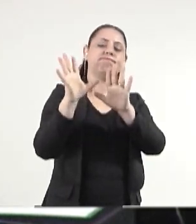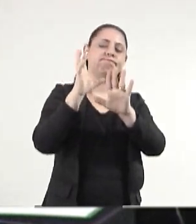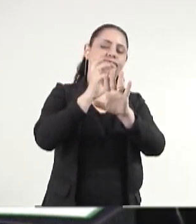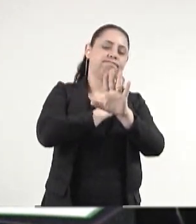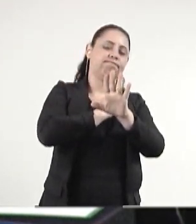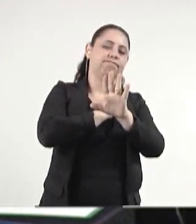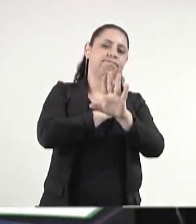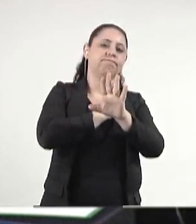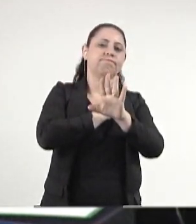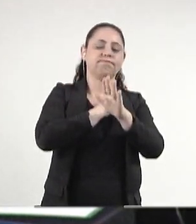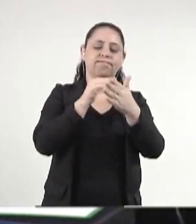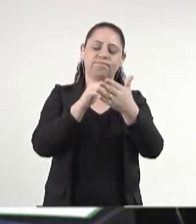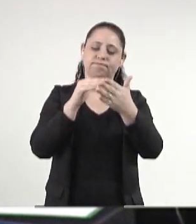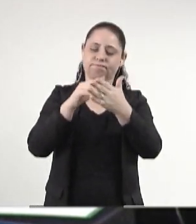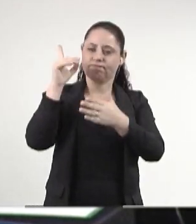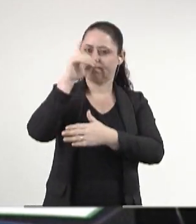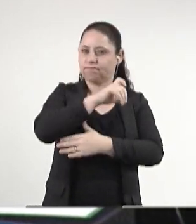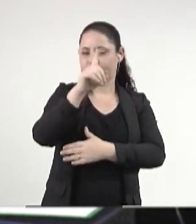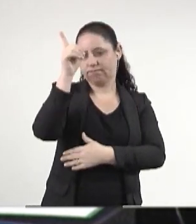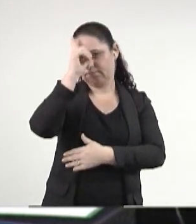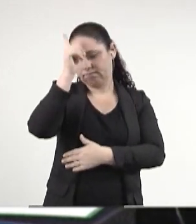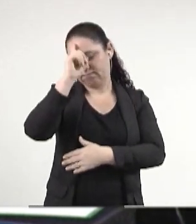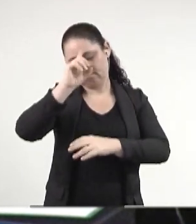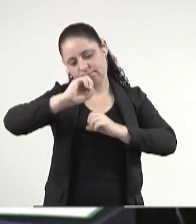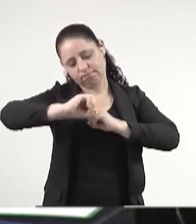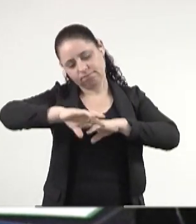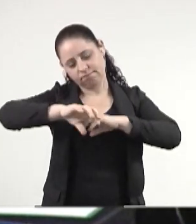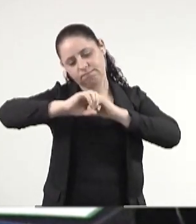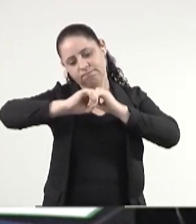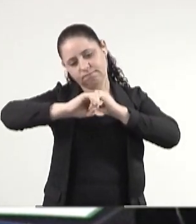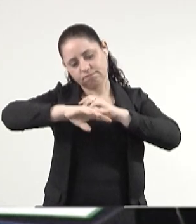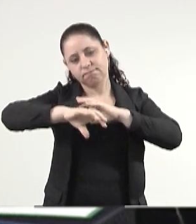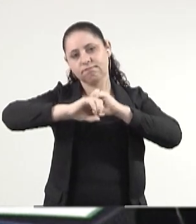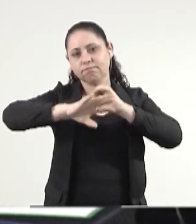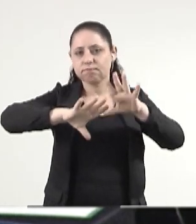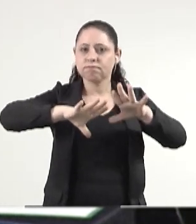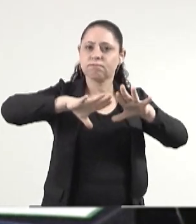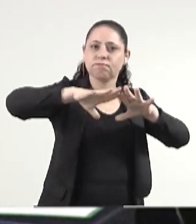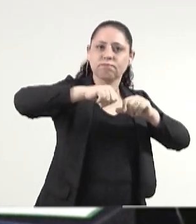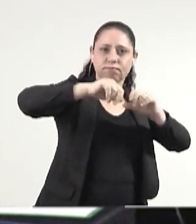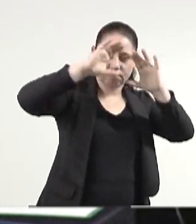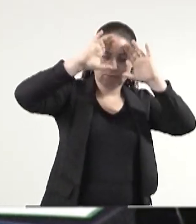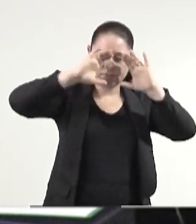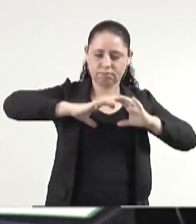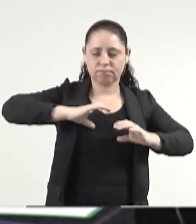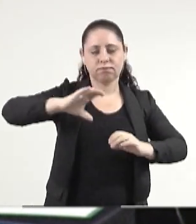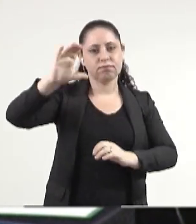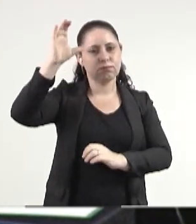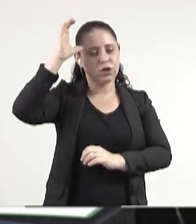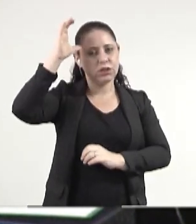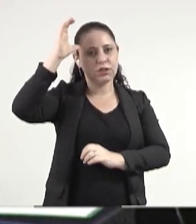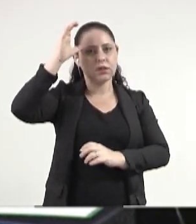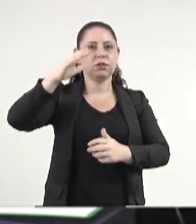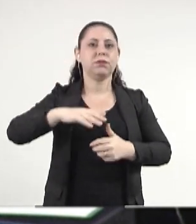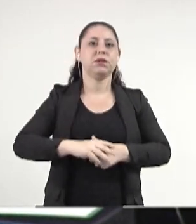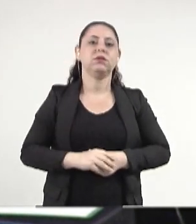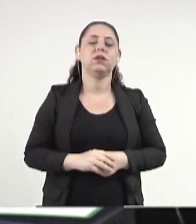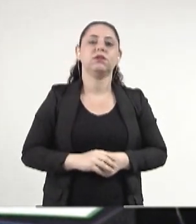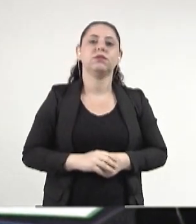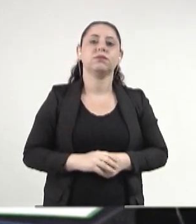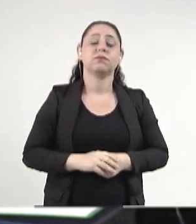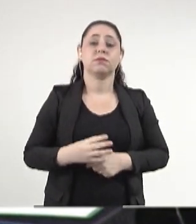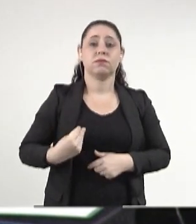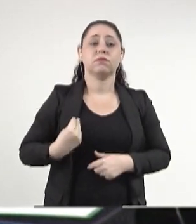paixão os desafios diários de ensinar, de formar cidadãos conscientes e preparados para a